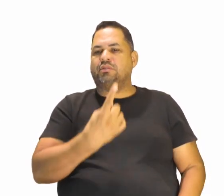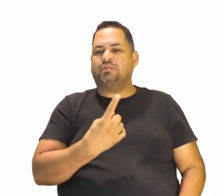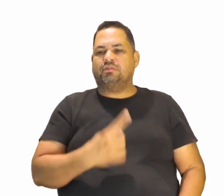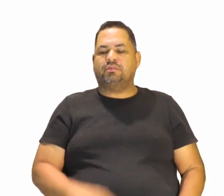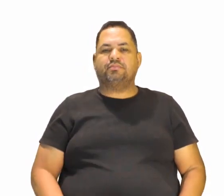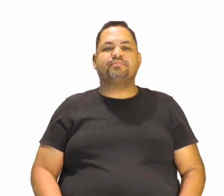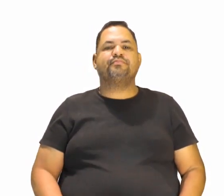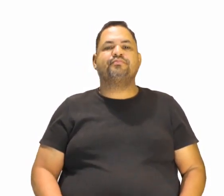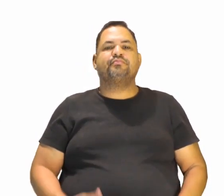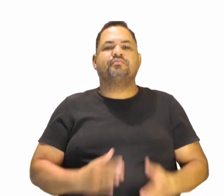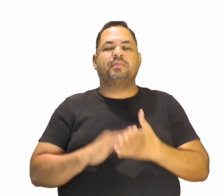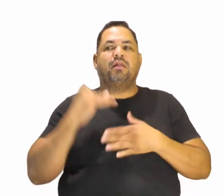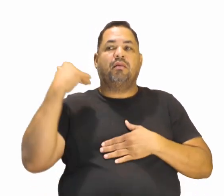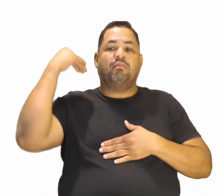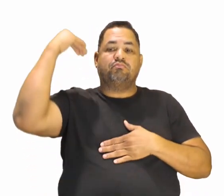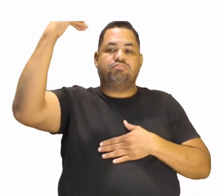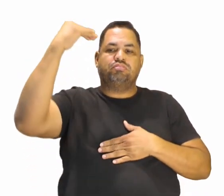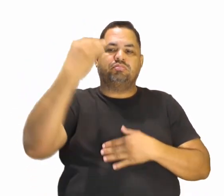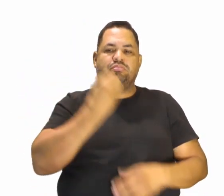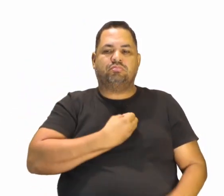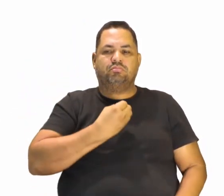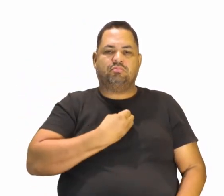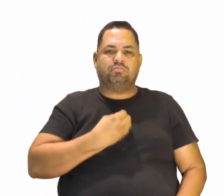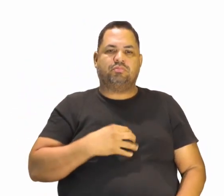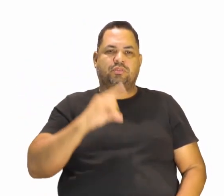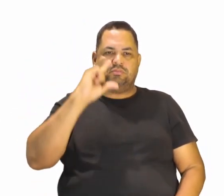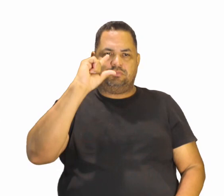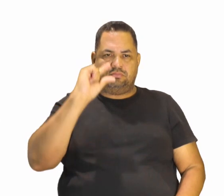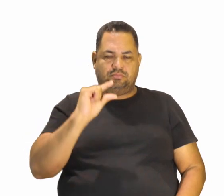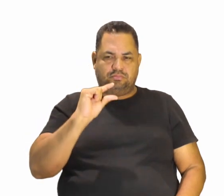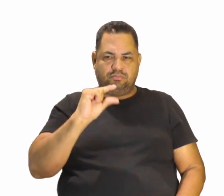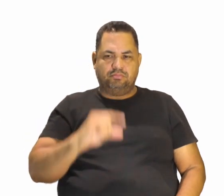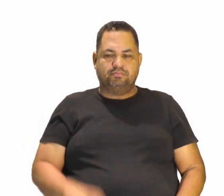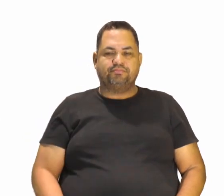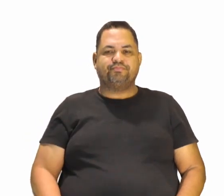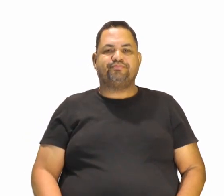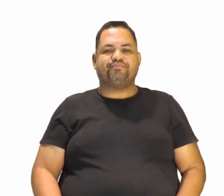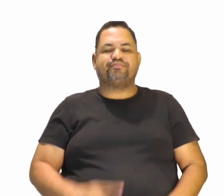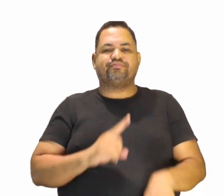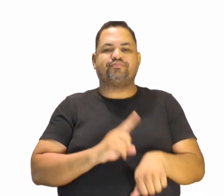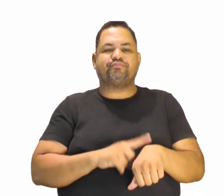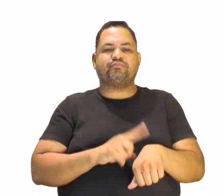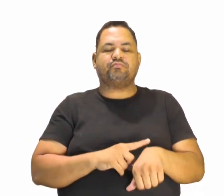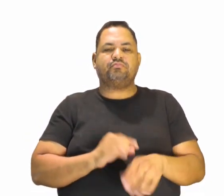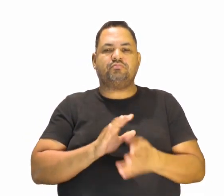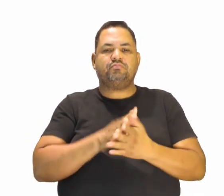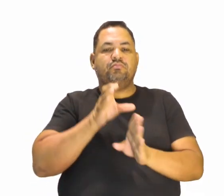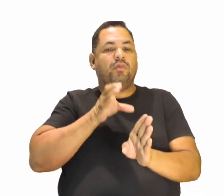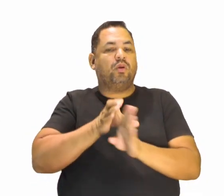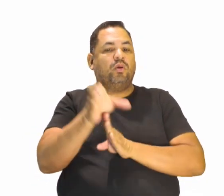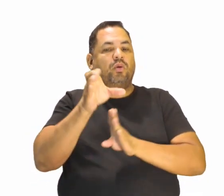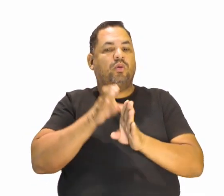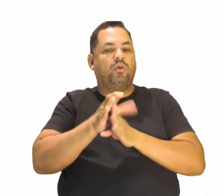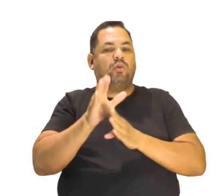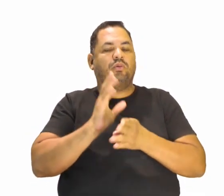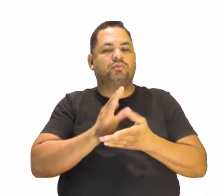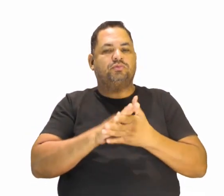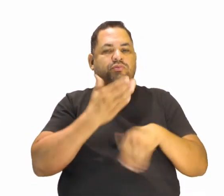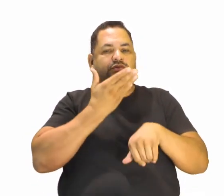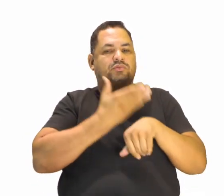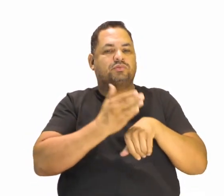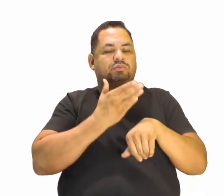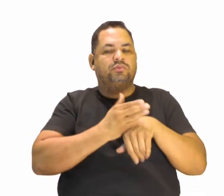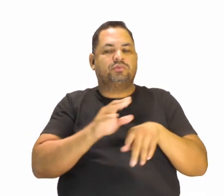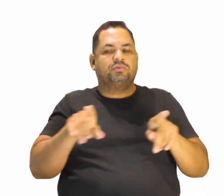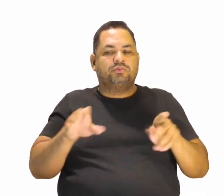isso que esse topo ele fica em menor escala. Então, essas são as orientações com relação à frequência de treino e o